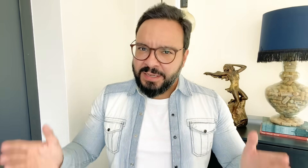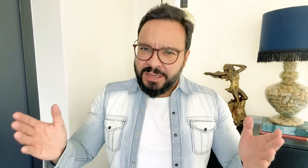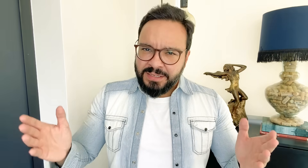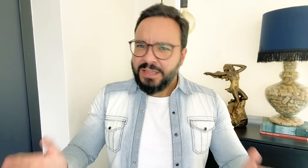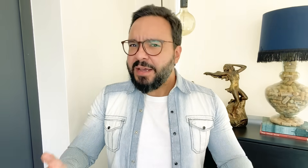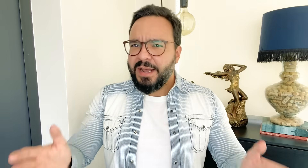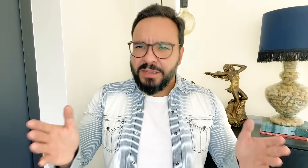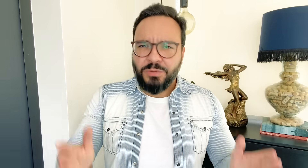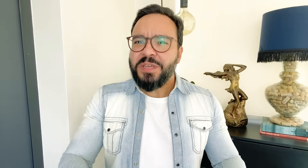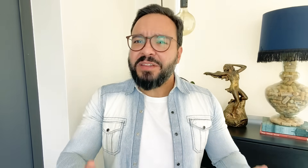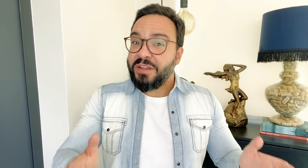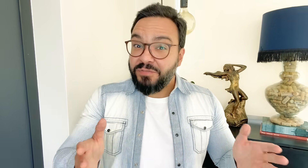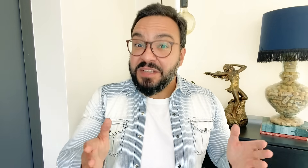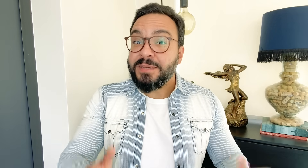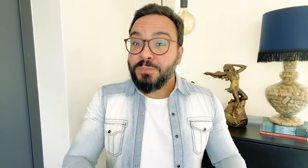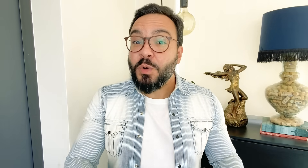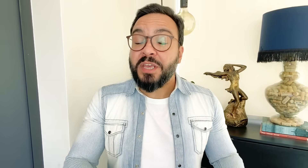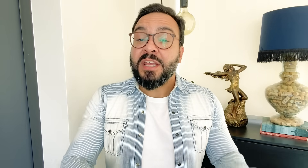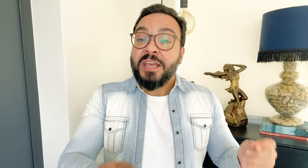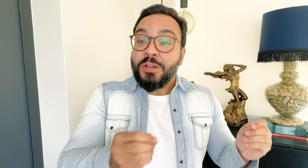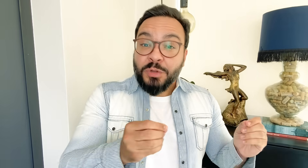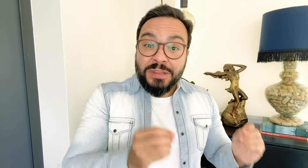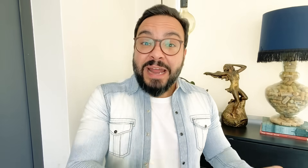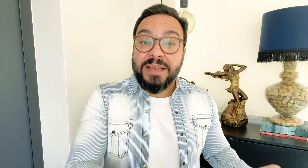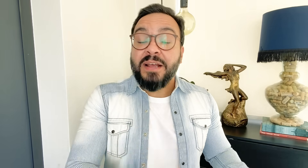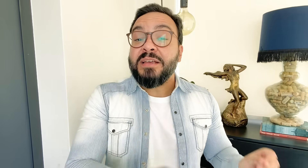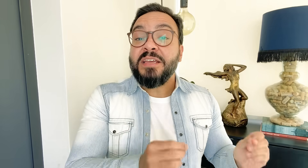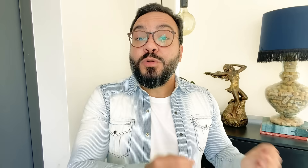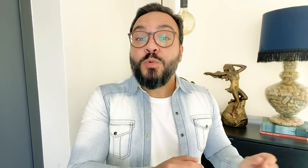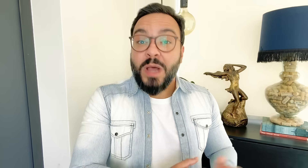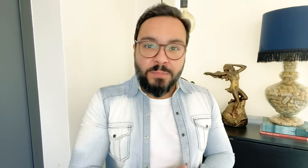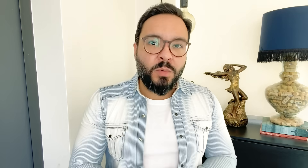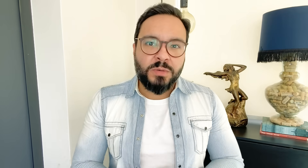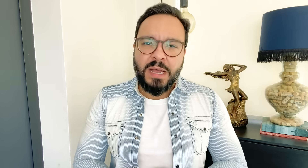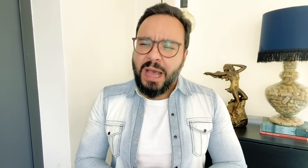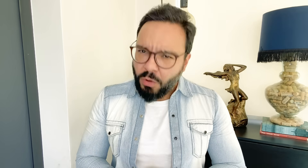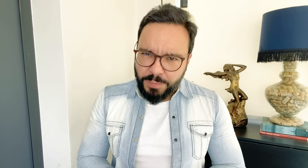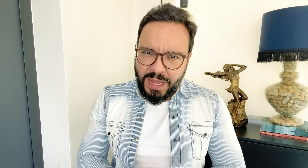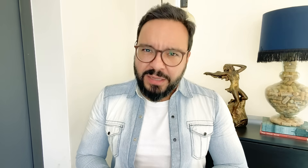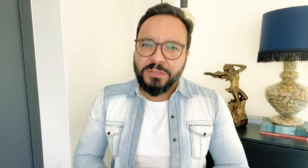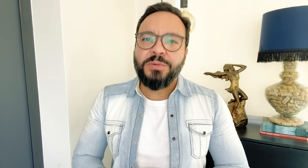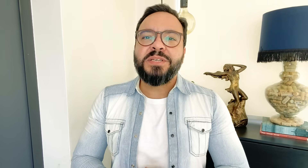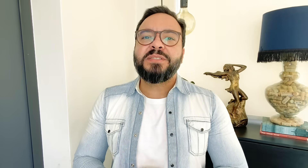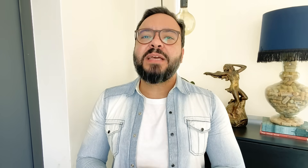sociais: Instagram, Twitter, Facebook, no Telegram e no Rumble,